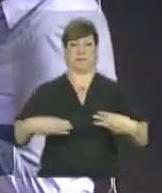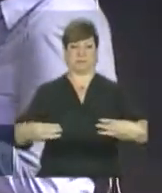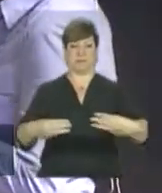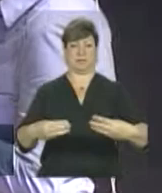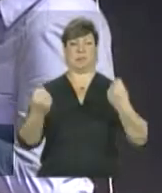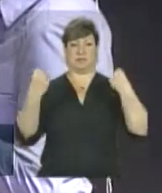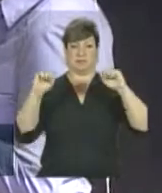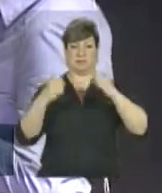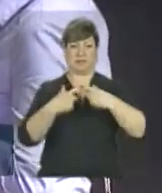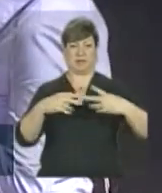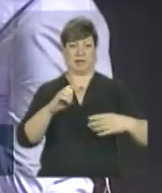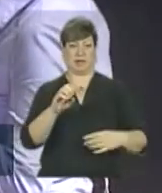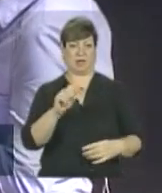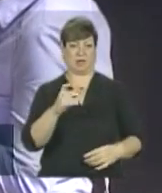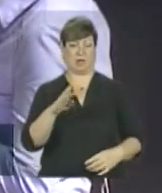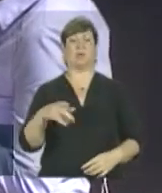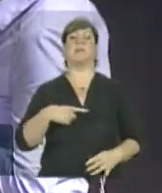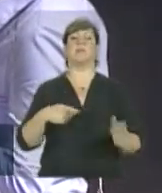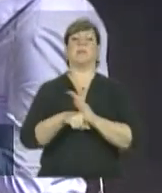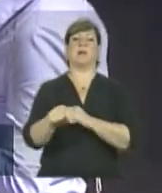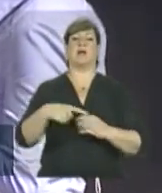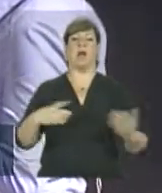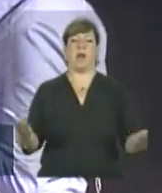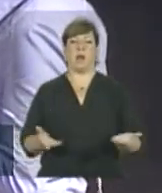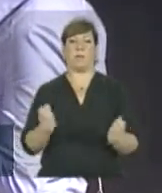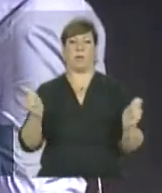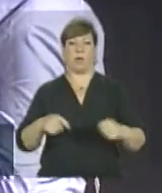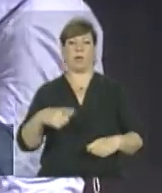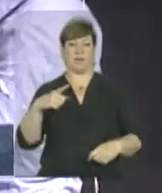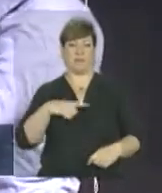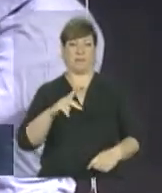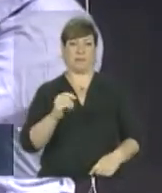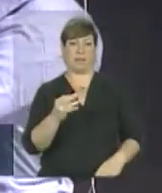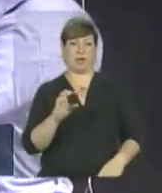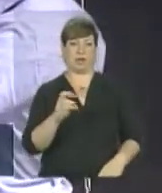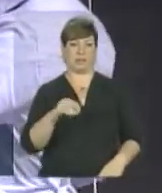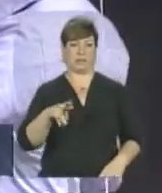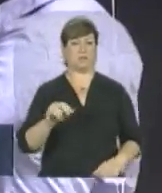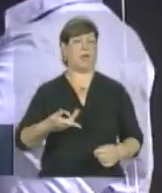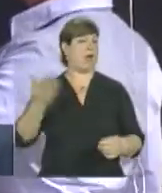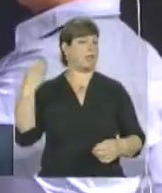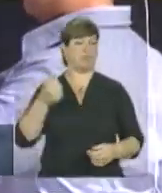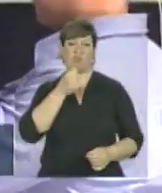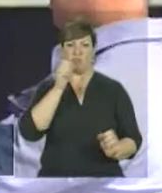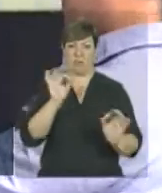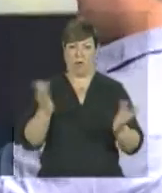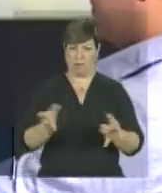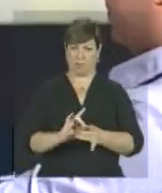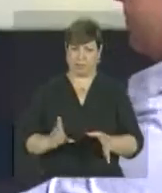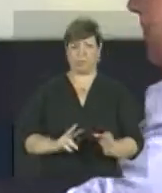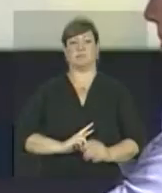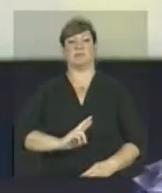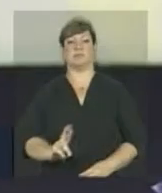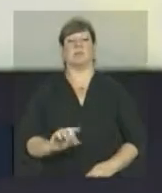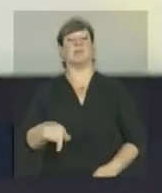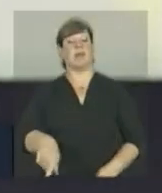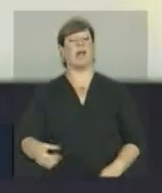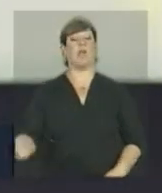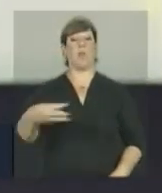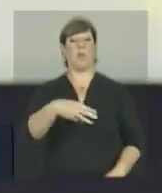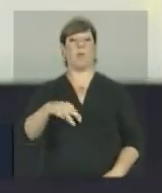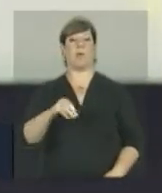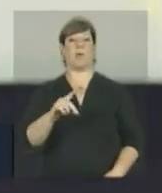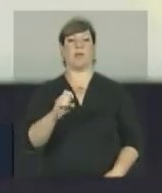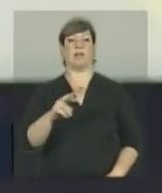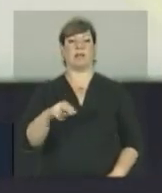atletas contemplados, eles também podem ter patrocínio, que era negado anteriormente? Essa é uma das alterações, uma das modernizações que nós fizemos no